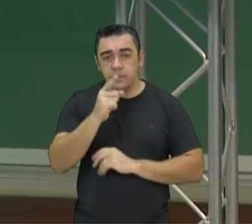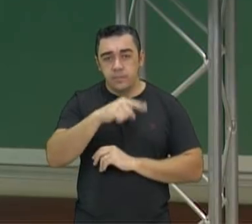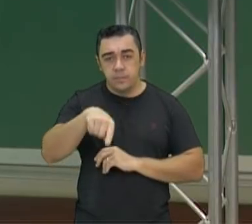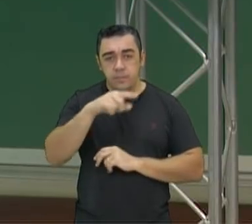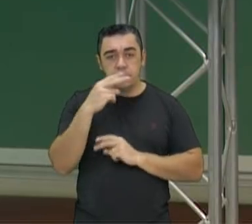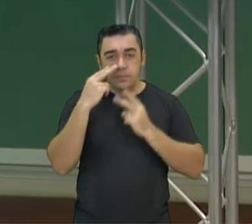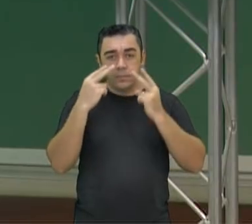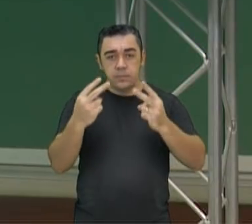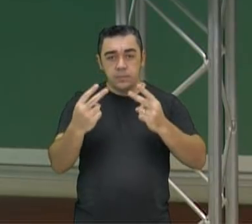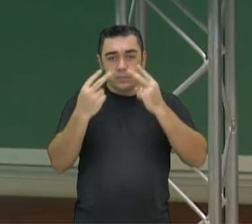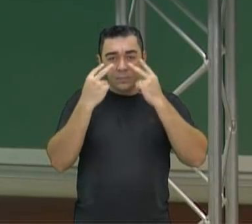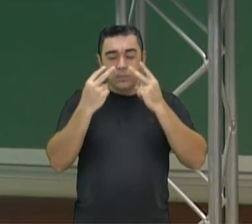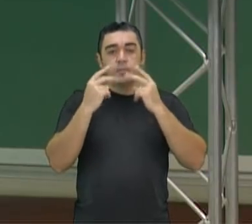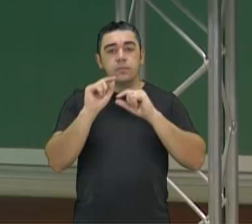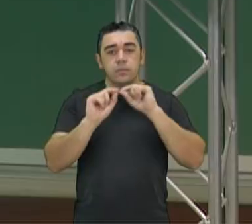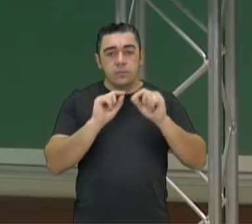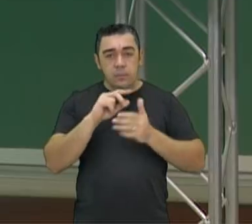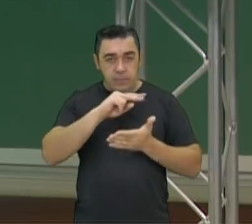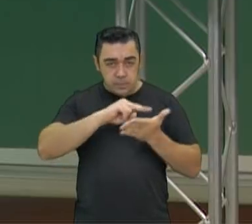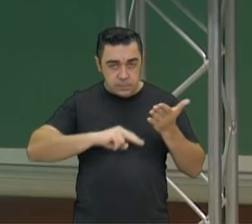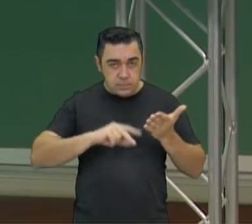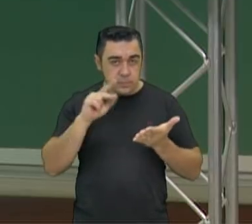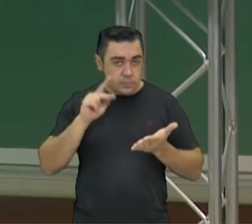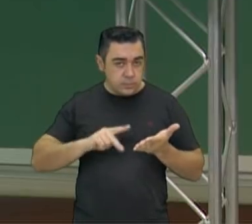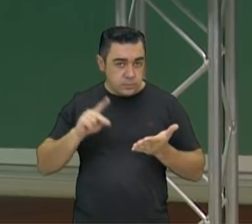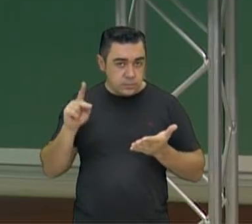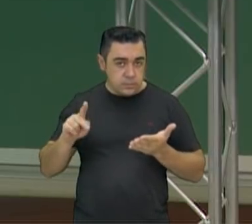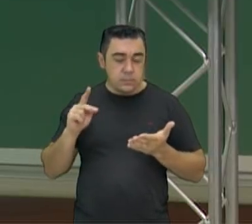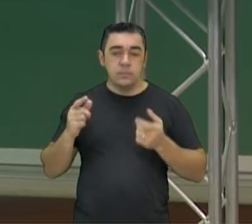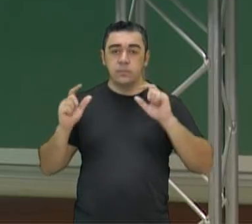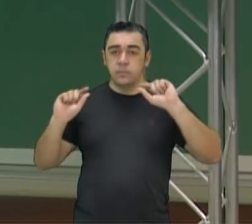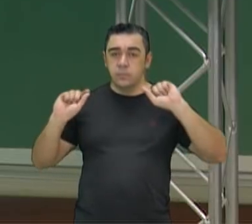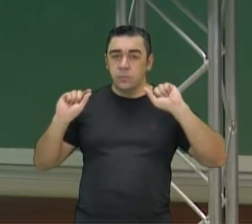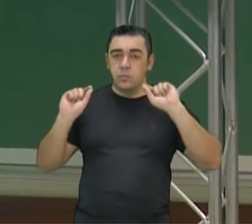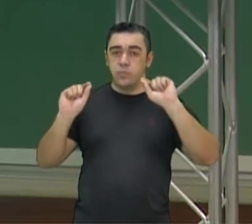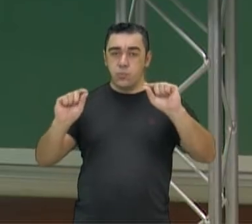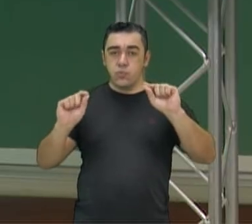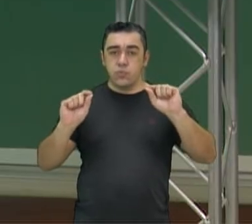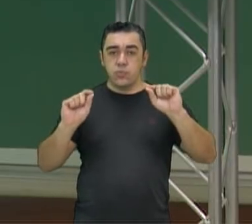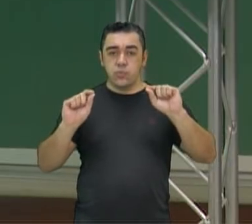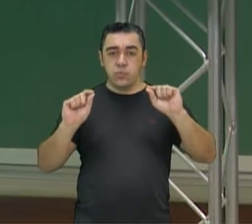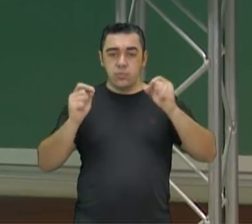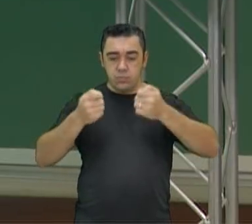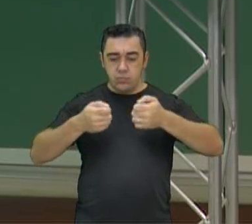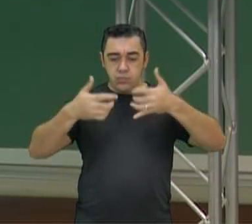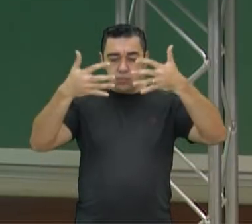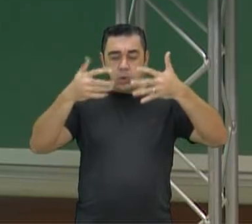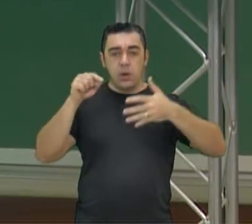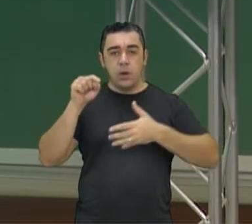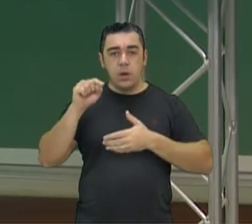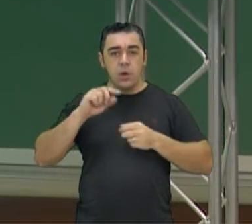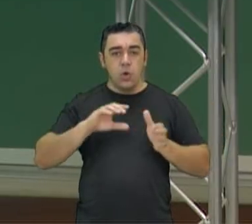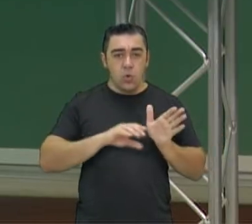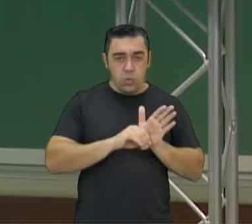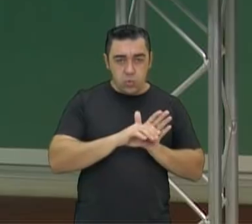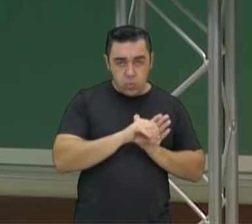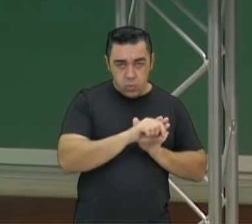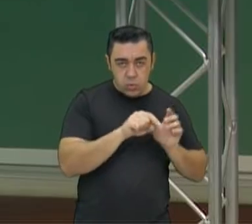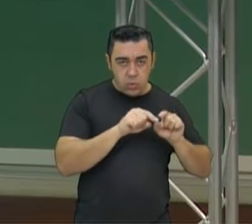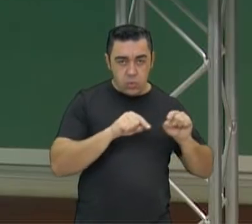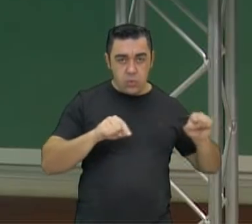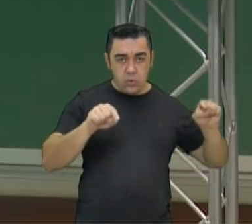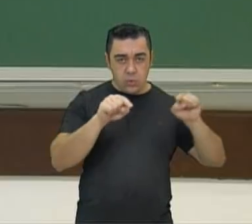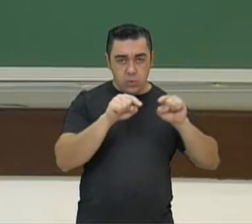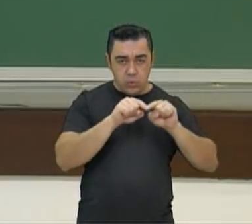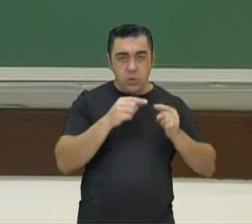e lendo que os professores estão colocando para vocês no mural, lá dentro do Google